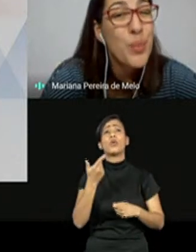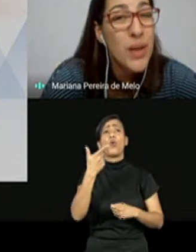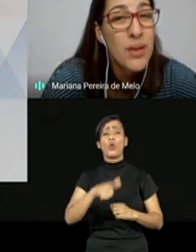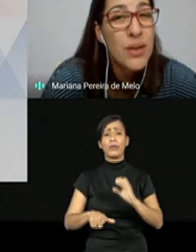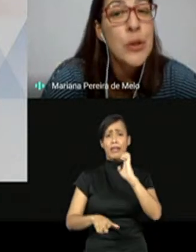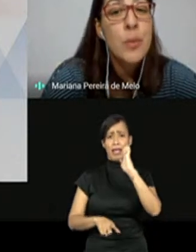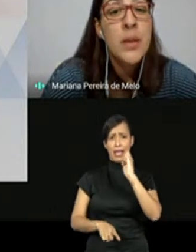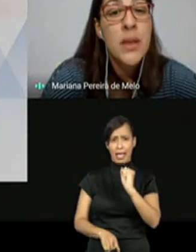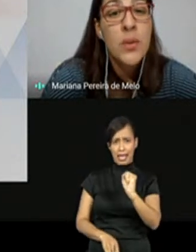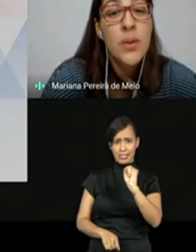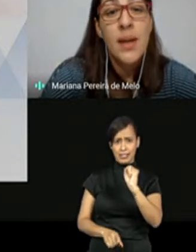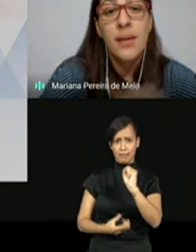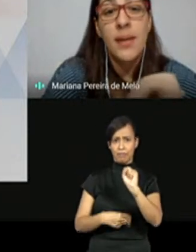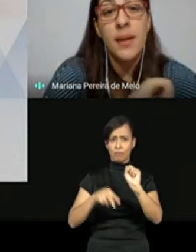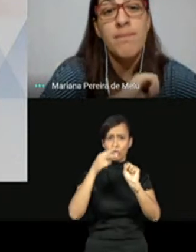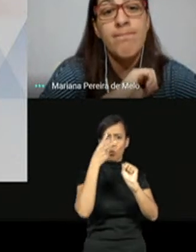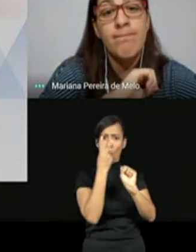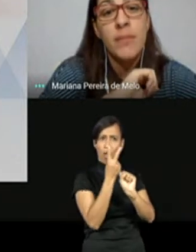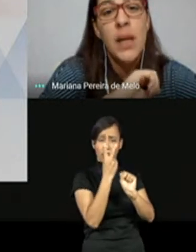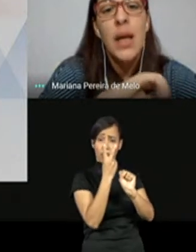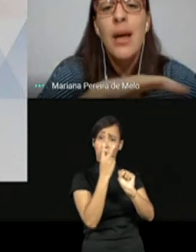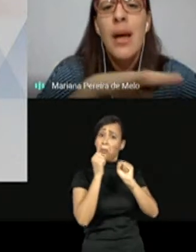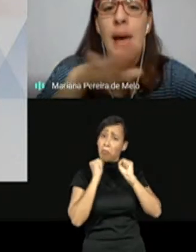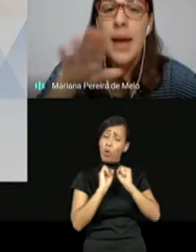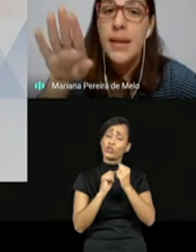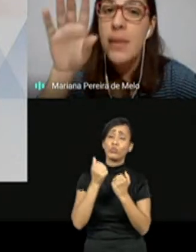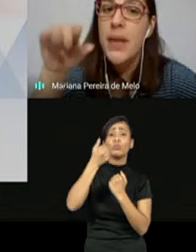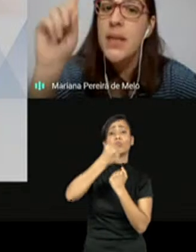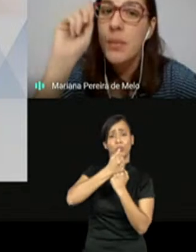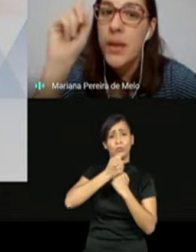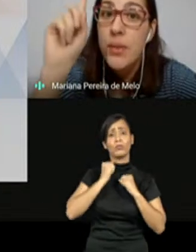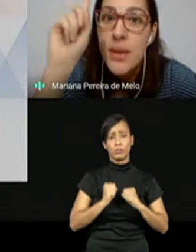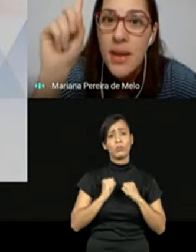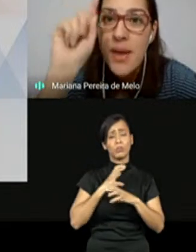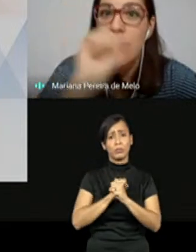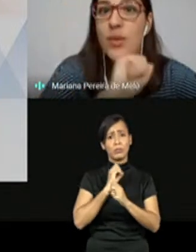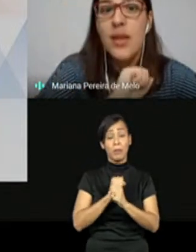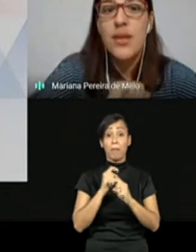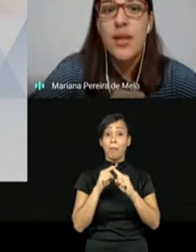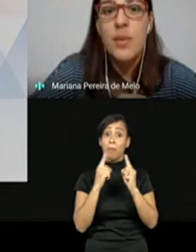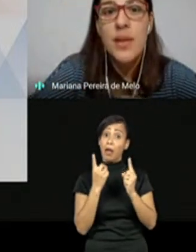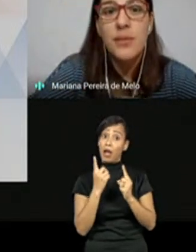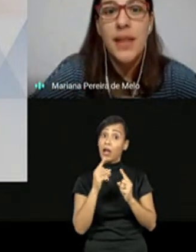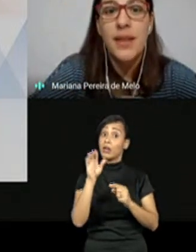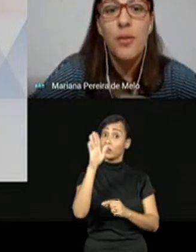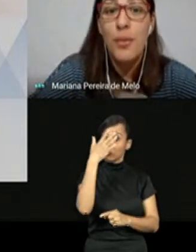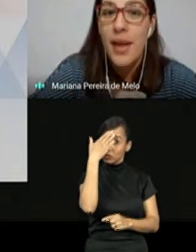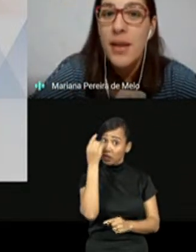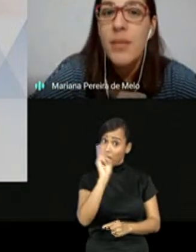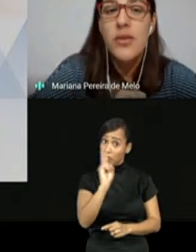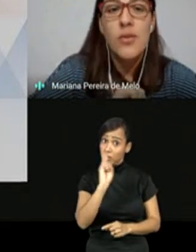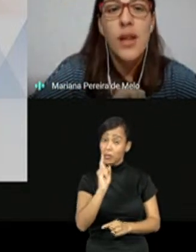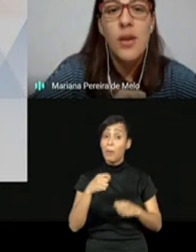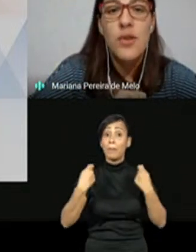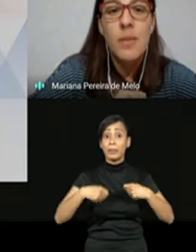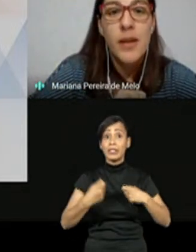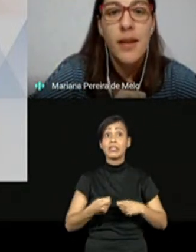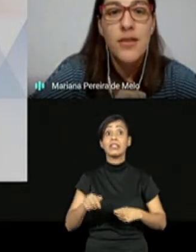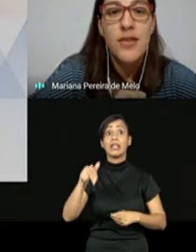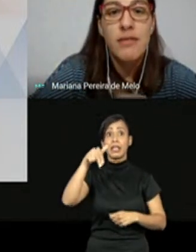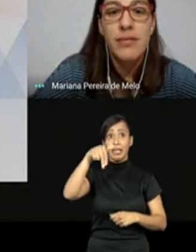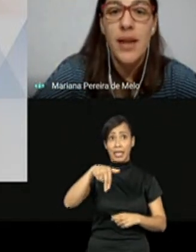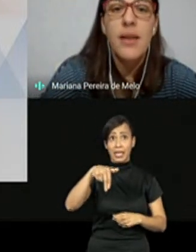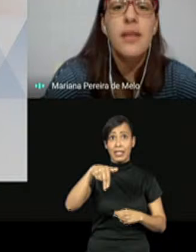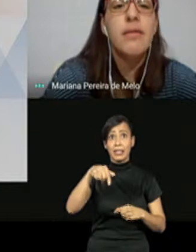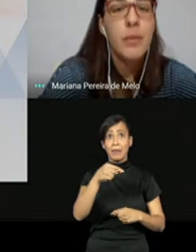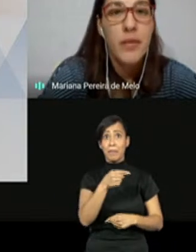mas por isso a gente precisa usar T. A ideia é parecida, mas não esquece de usar a distribuição T, com N menos um grau de